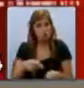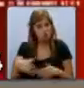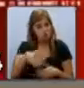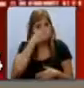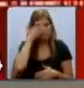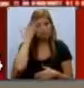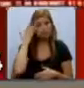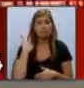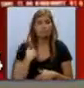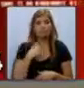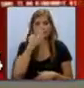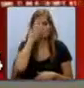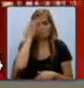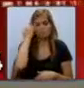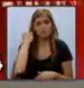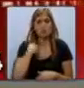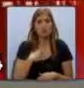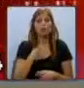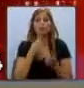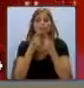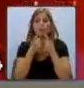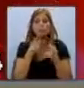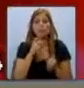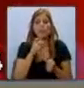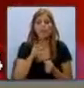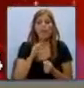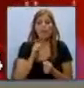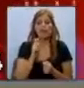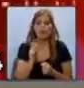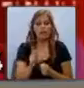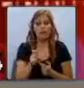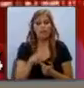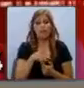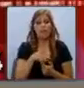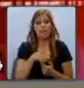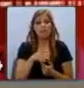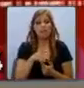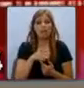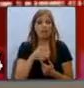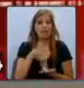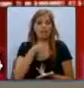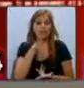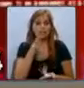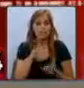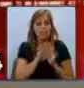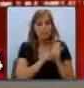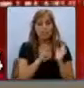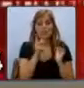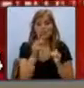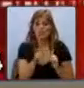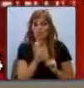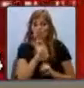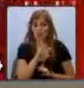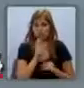e o inquérito a atuação da asae conclui que não há qualquer lista vip no organismo não existe qualquer mecanismo que implica um tratamento